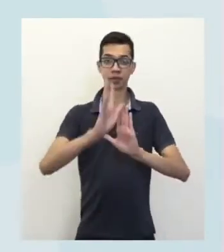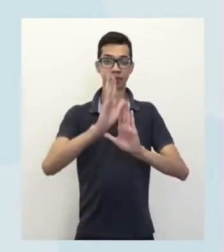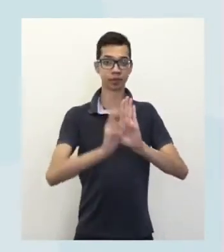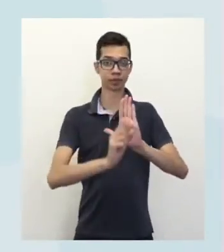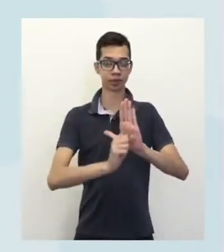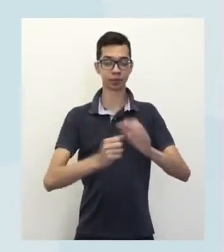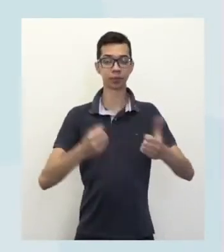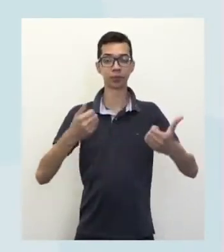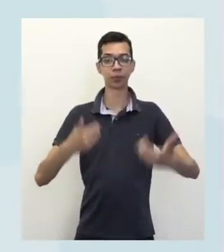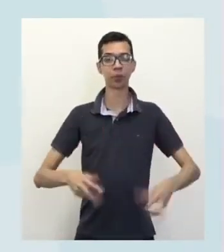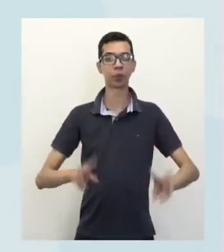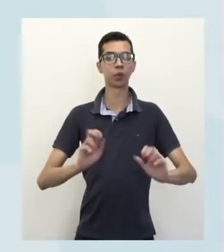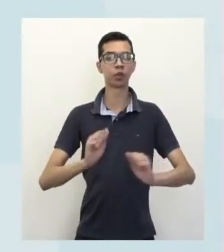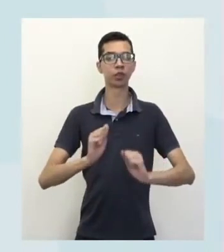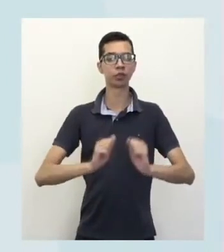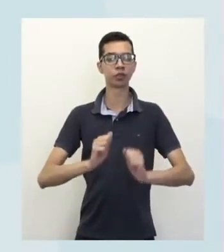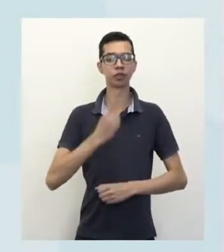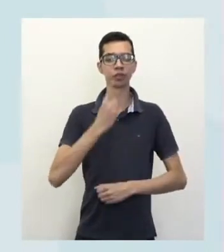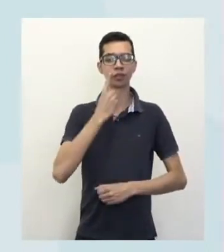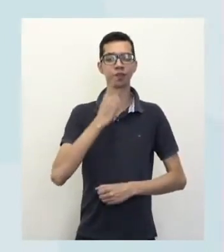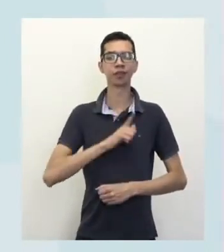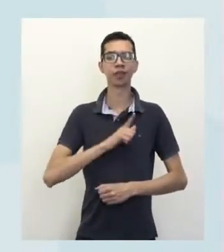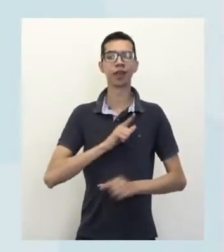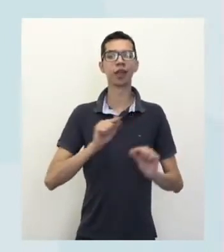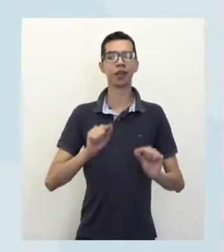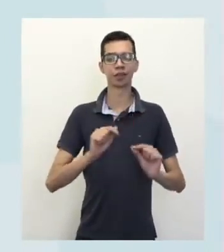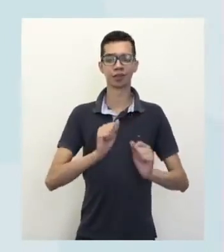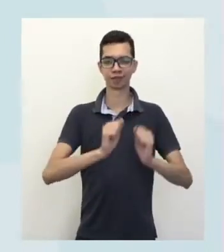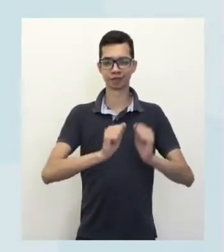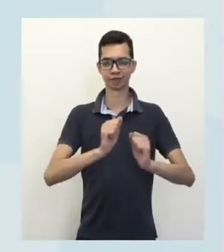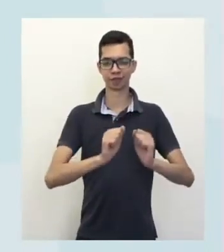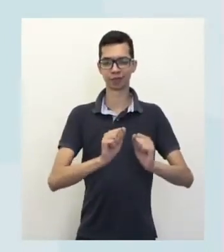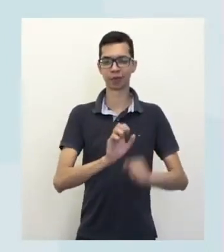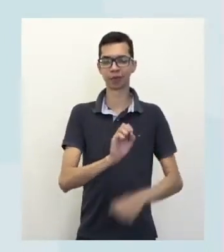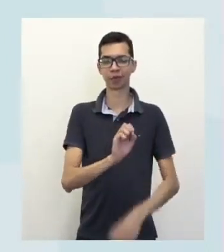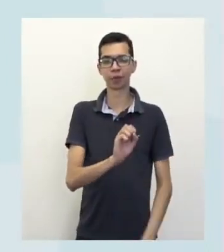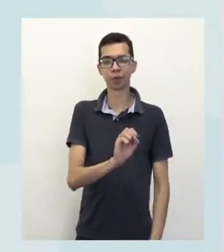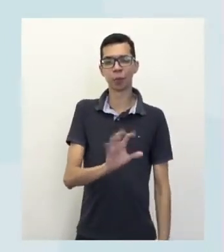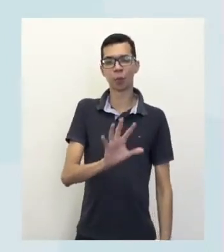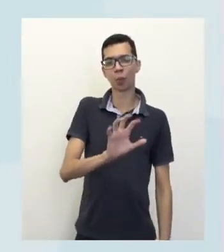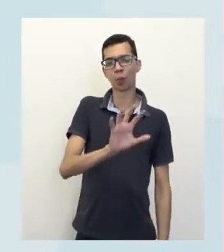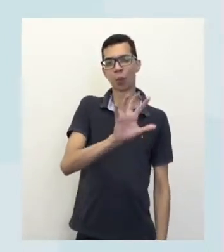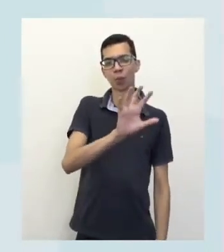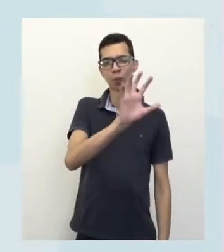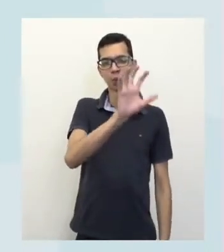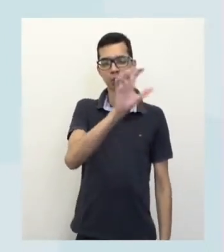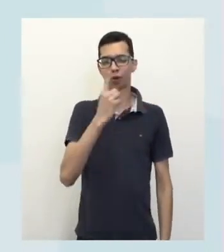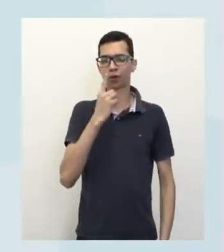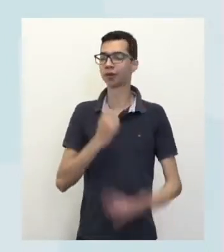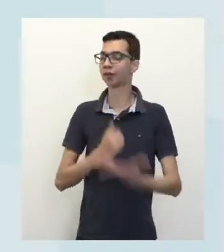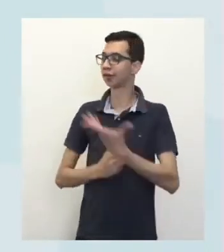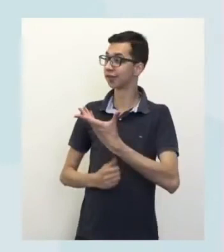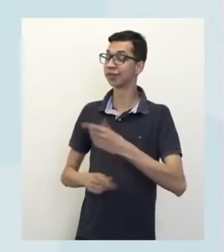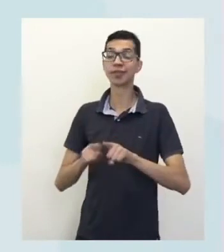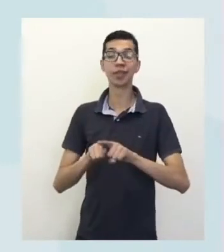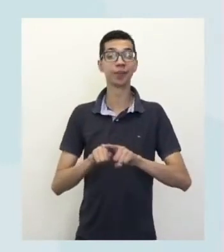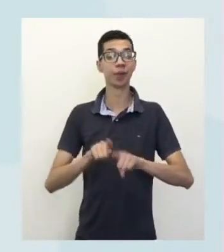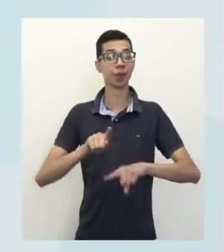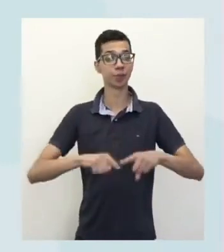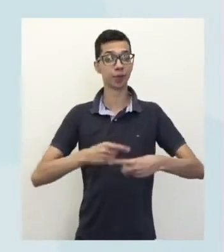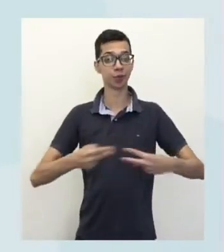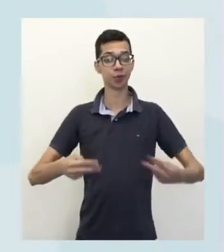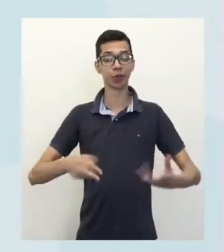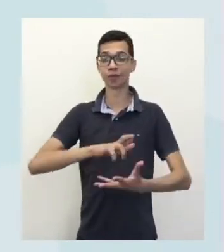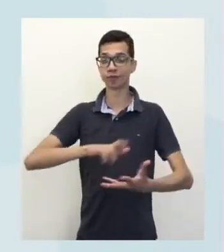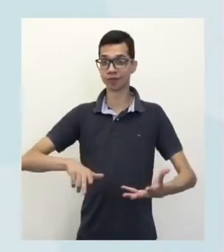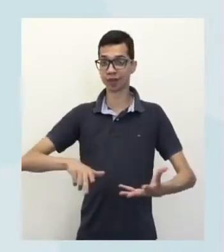falamos de industrialização, a chaminé, né, e nós temos aí vários produtos, vários itens que podem ser fabricados